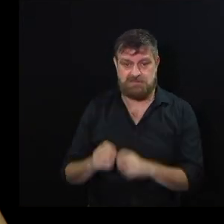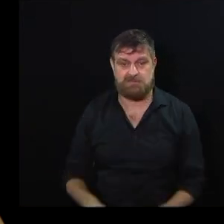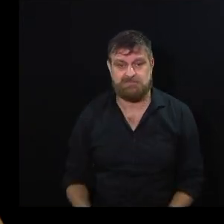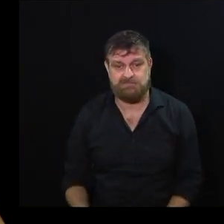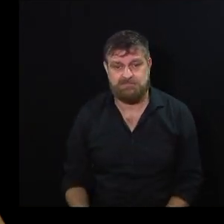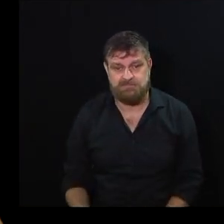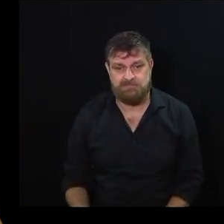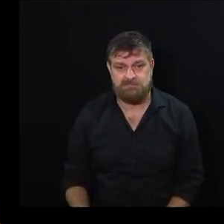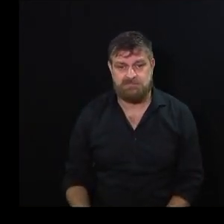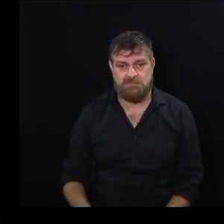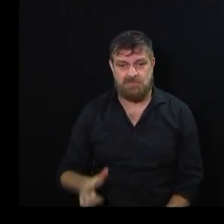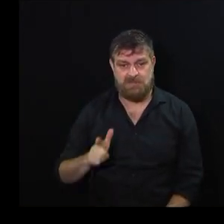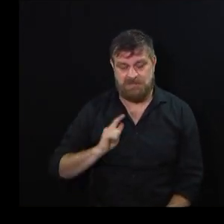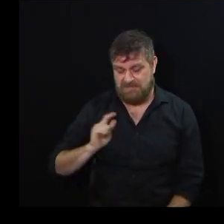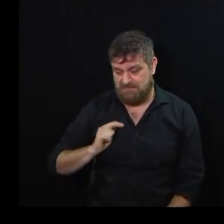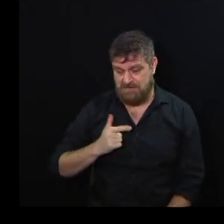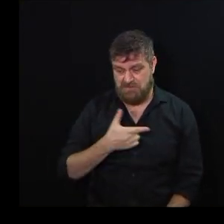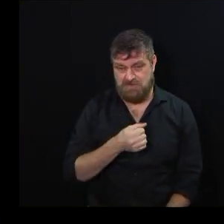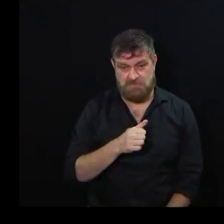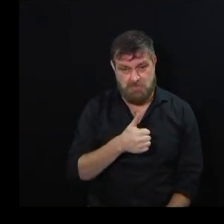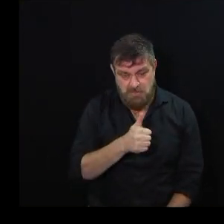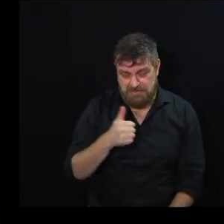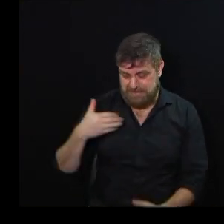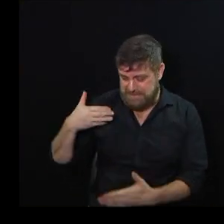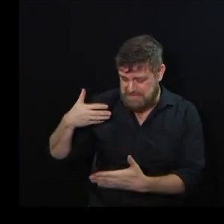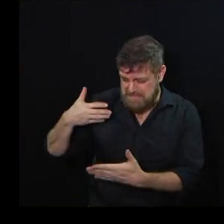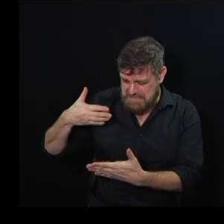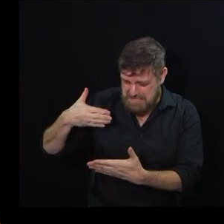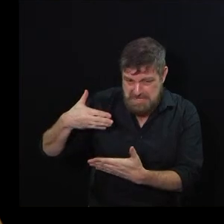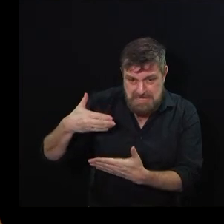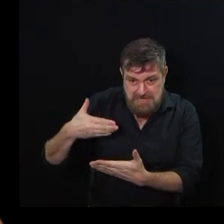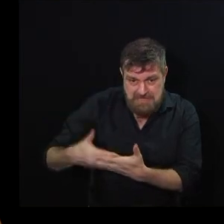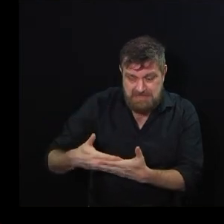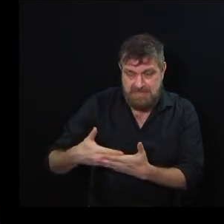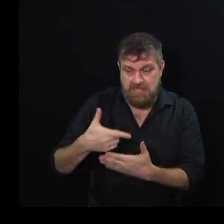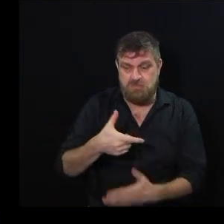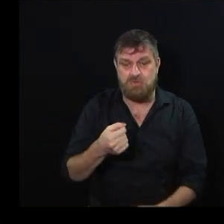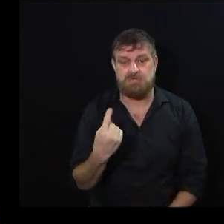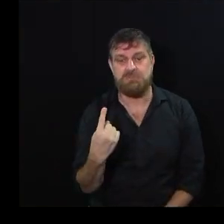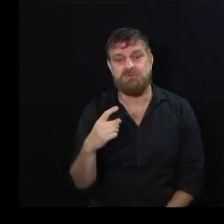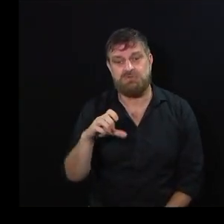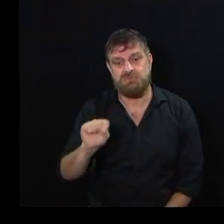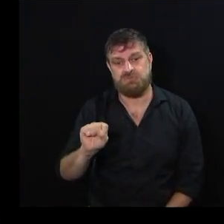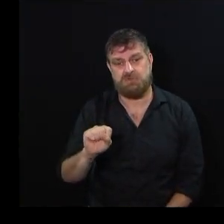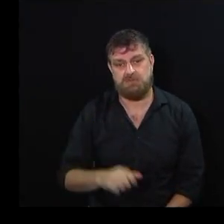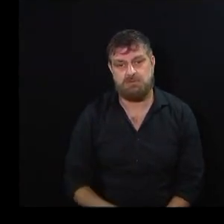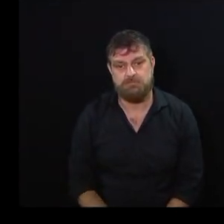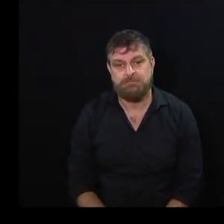2011, 2012, 13, 14, 15, 16, 17, 18.